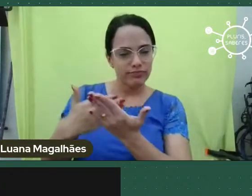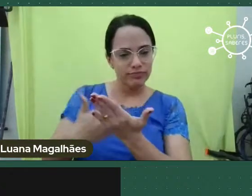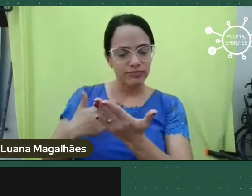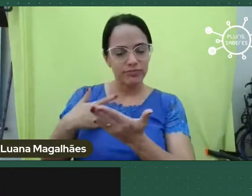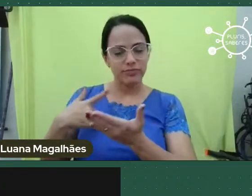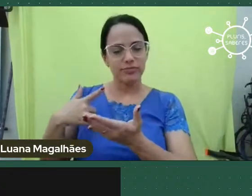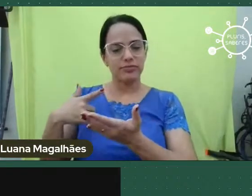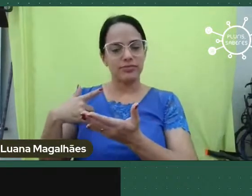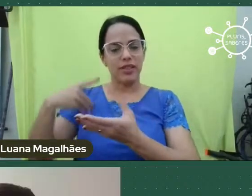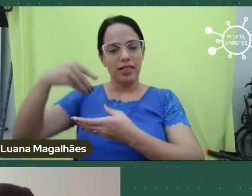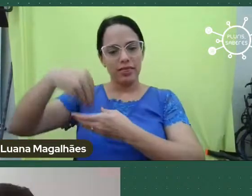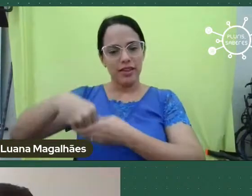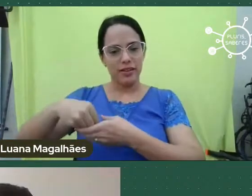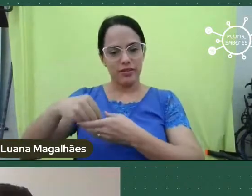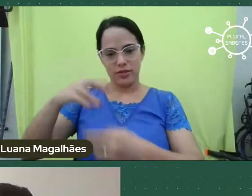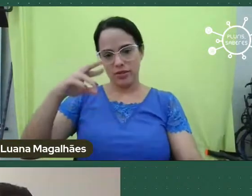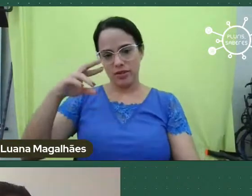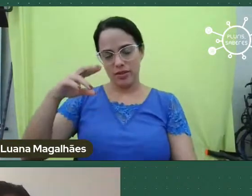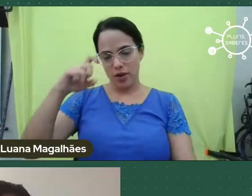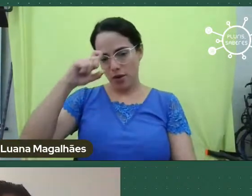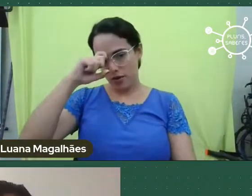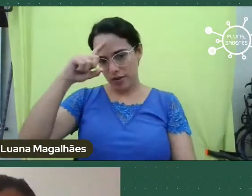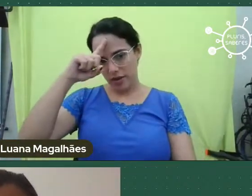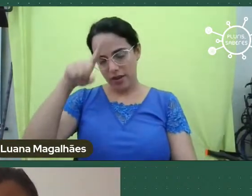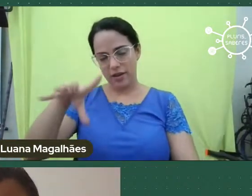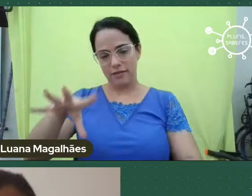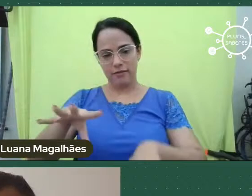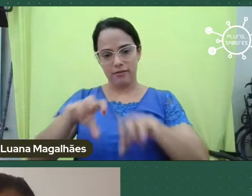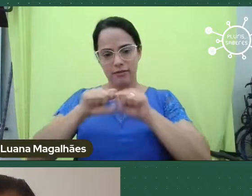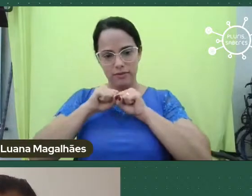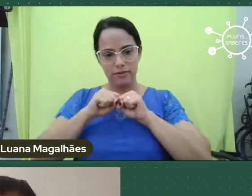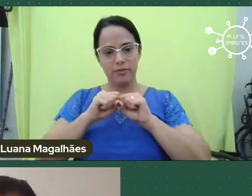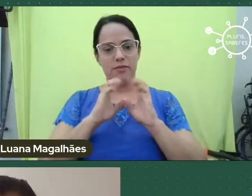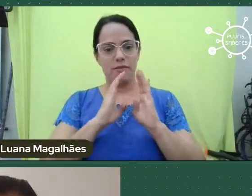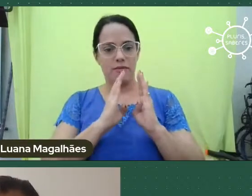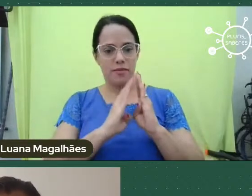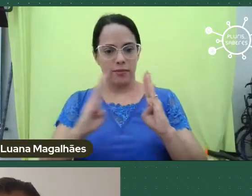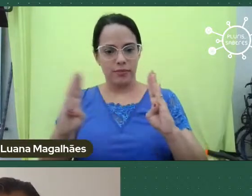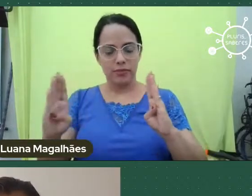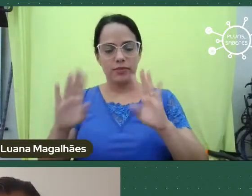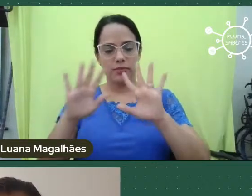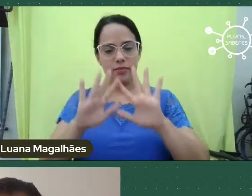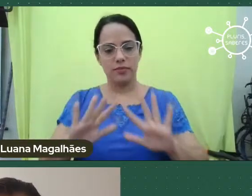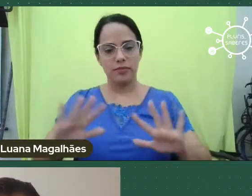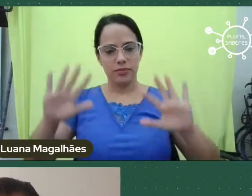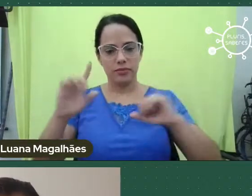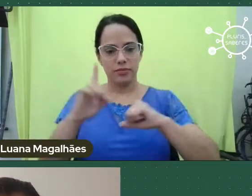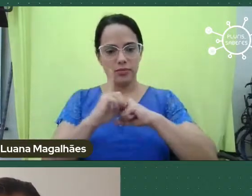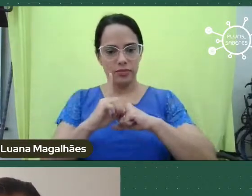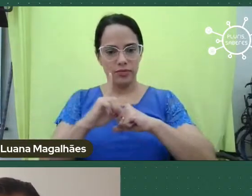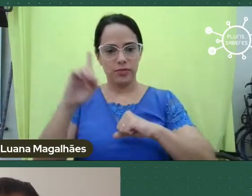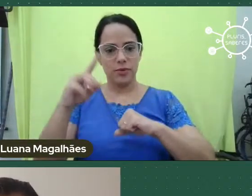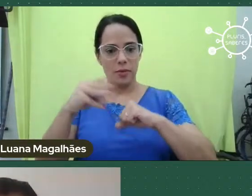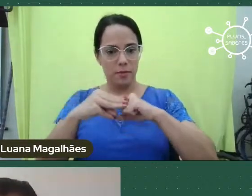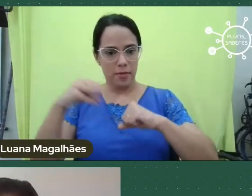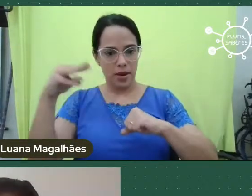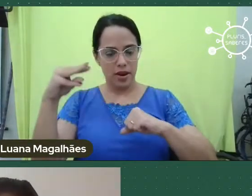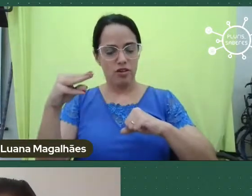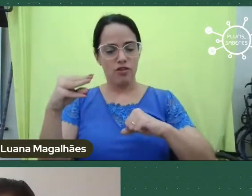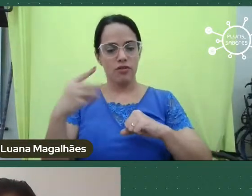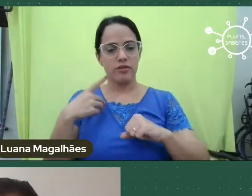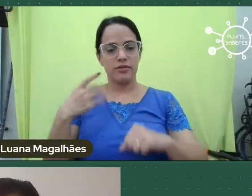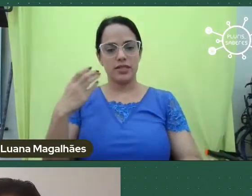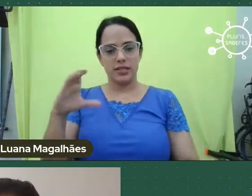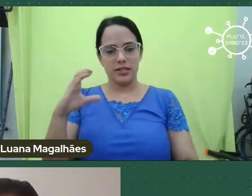é graduada em Biblioteconomia pela Universidade Federal do Ceará, doutora e mestre em Ciência da Informação